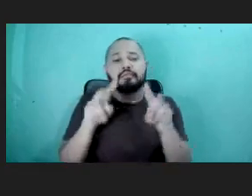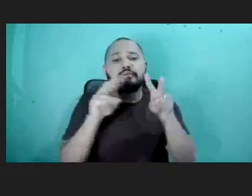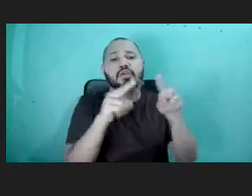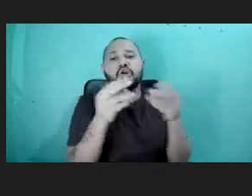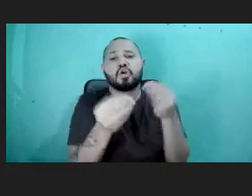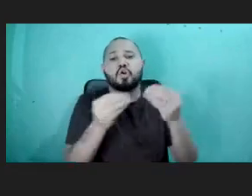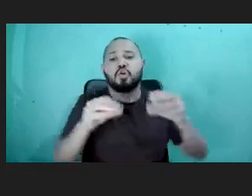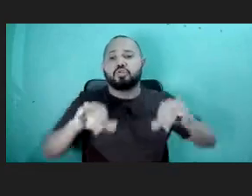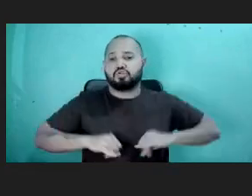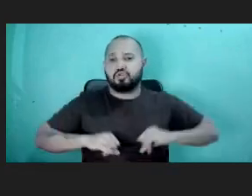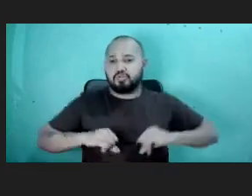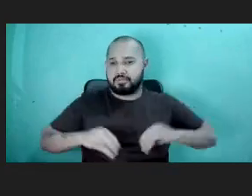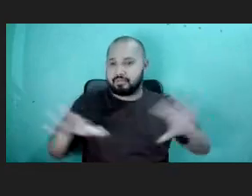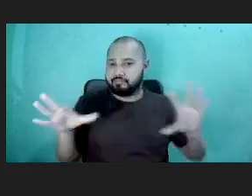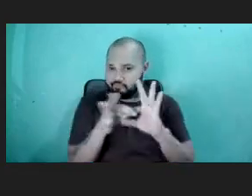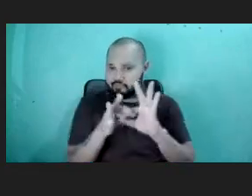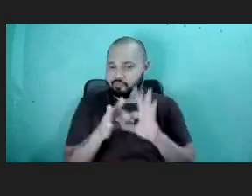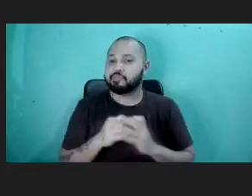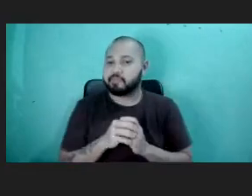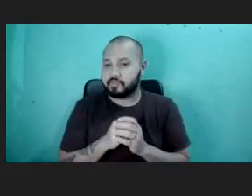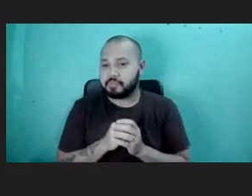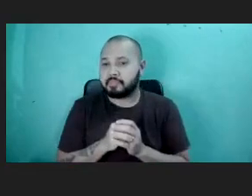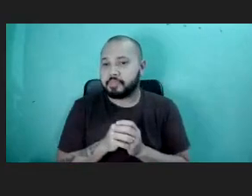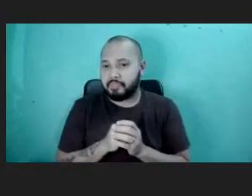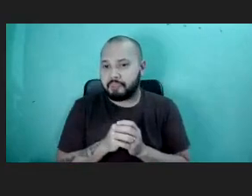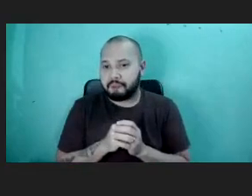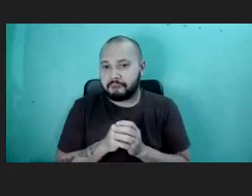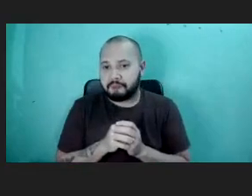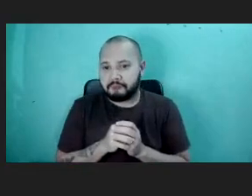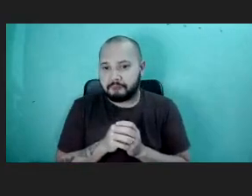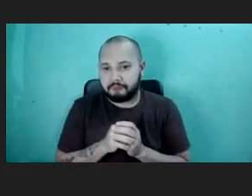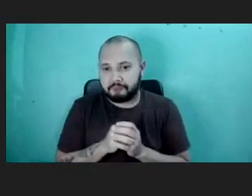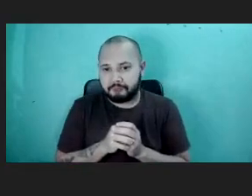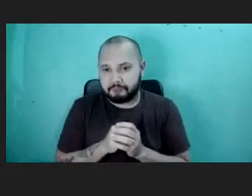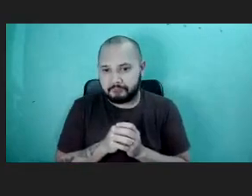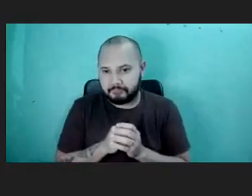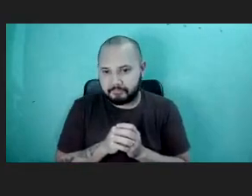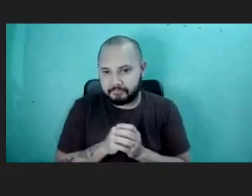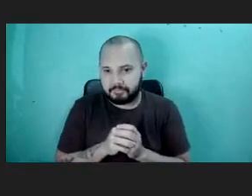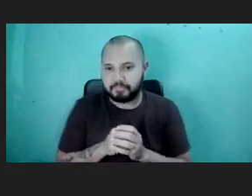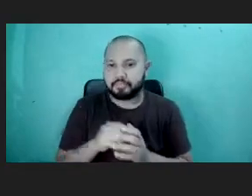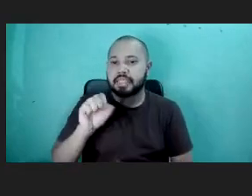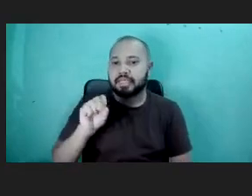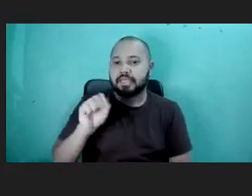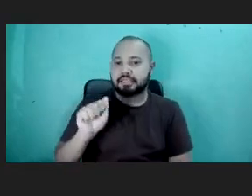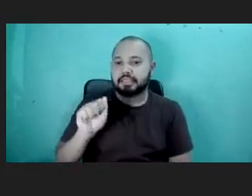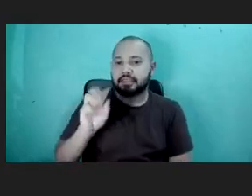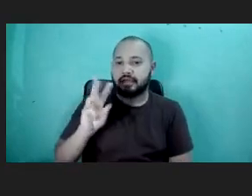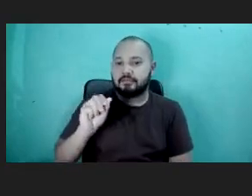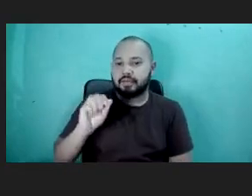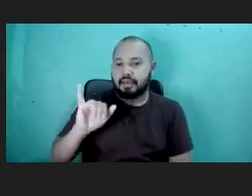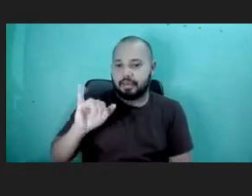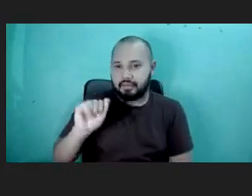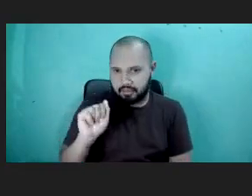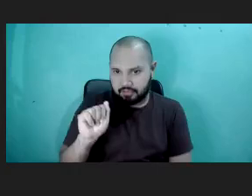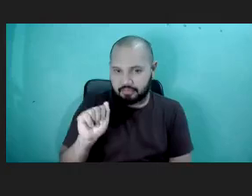associado. A Savaya, que é uma pesquisadora muito querida,